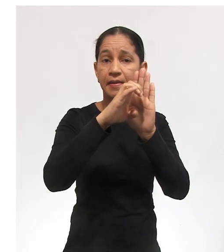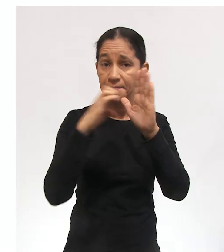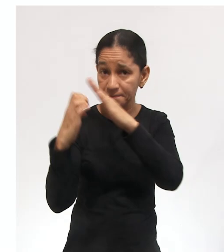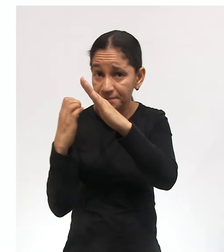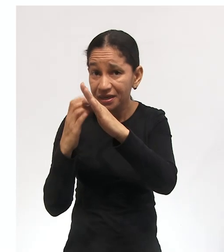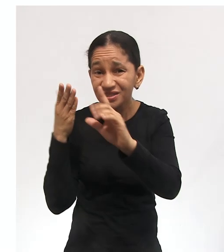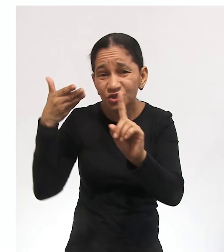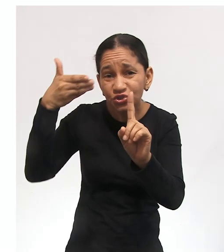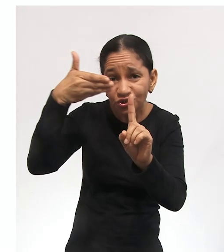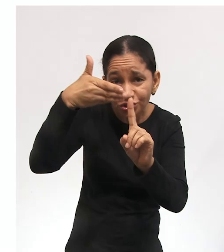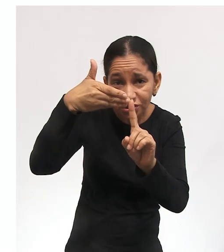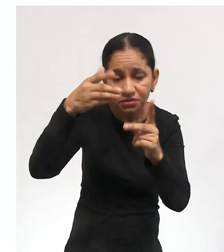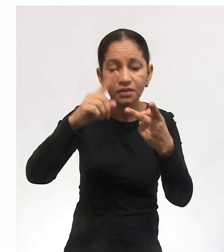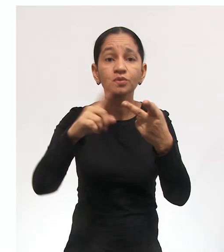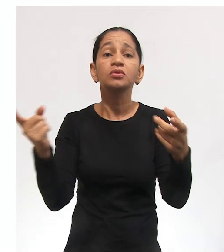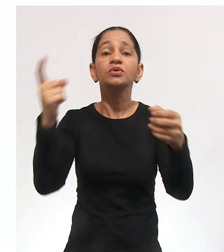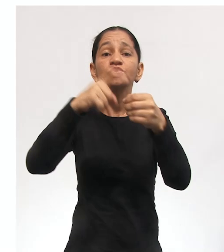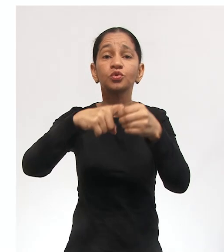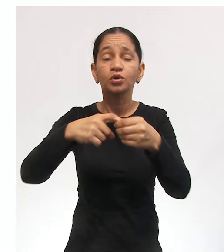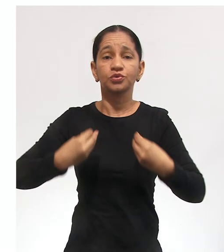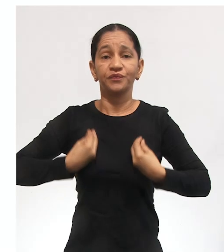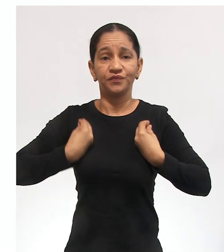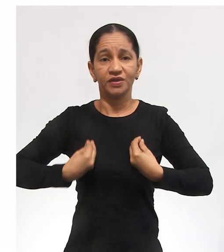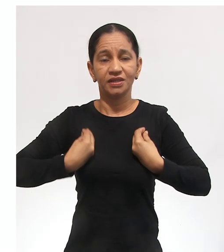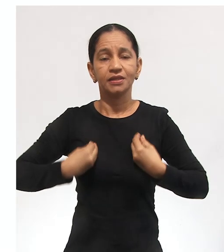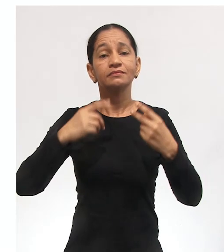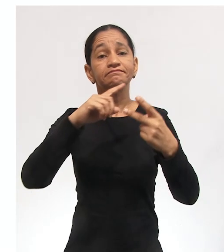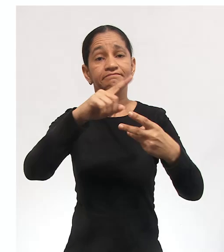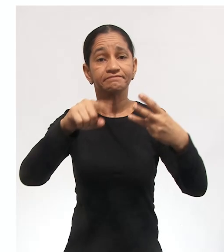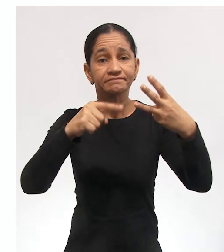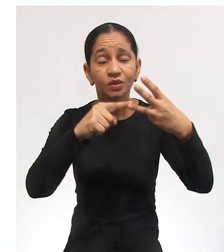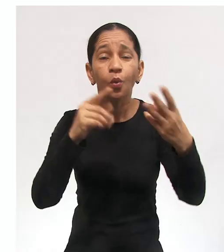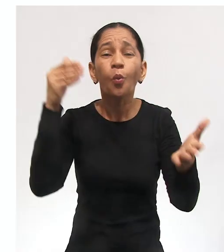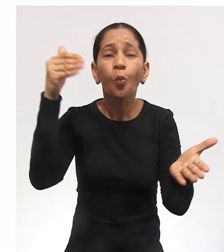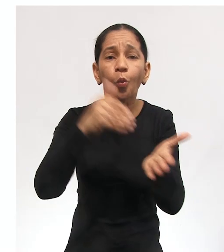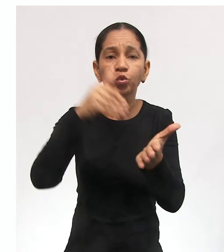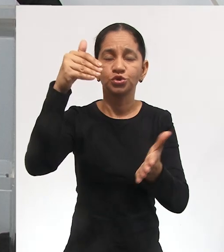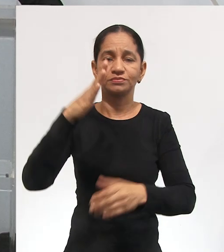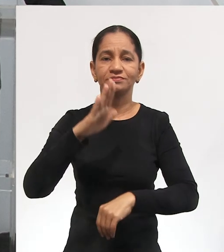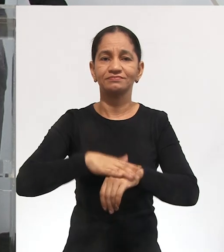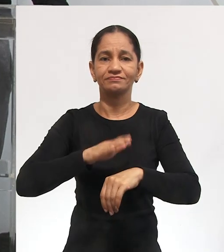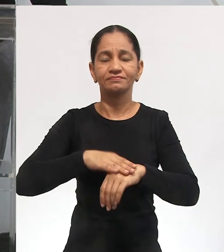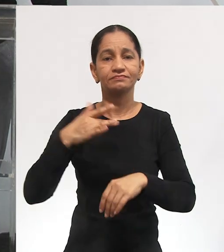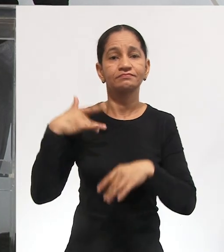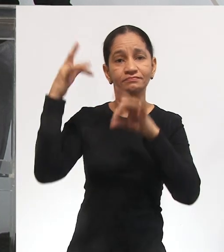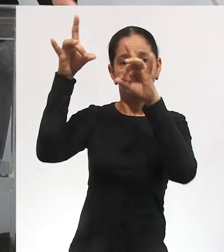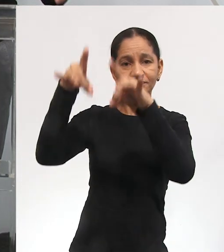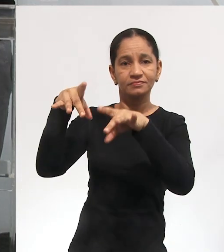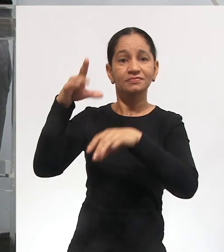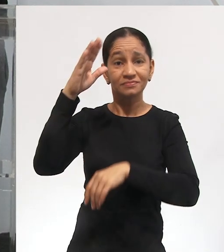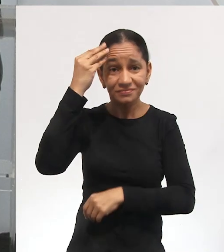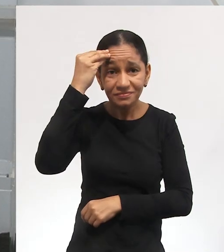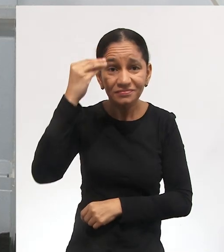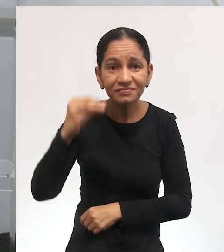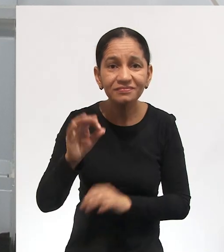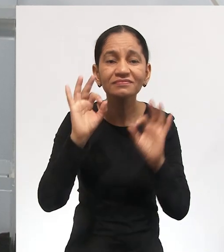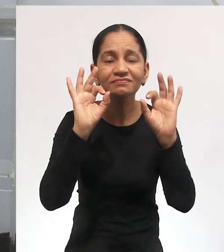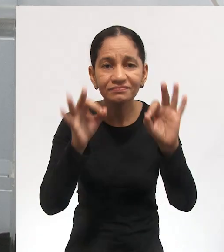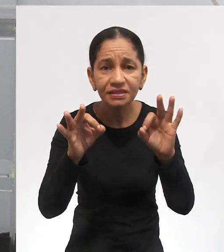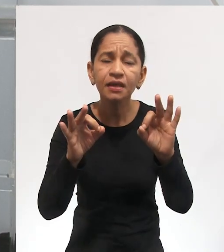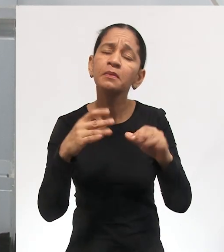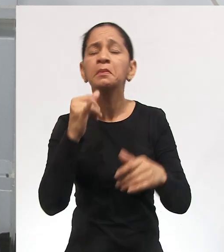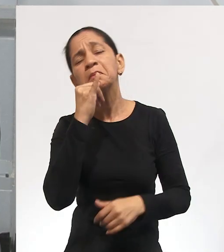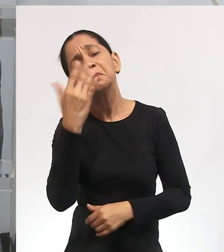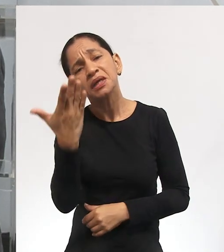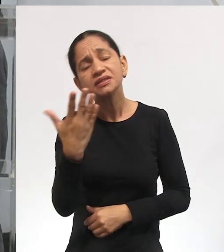devedora, 2, os sócios atuais e somente então chegando no sócio retirante. Imagina que durante algum tempo